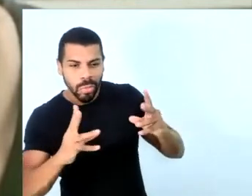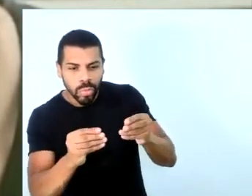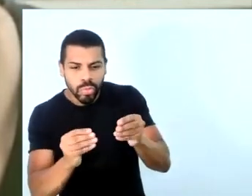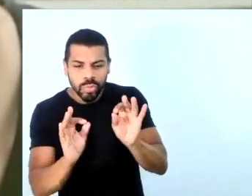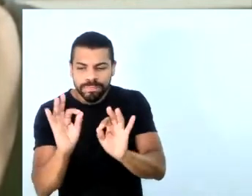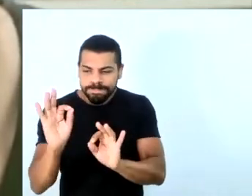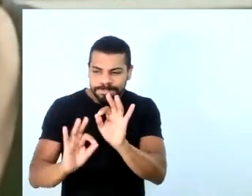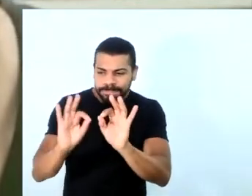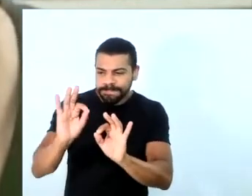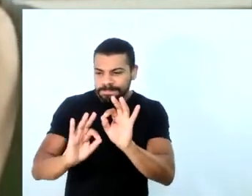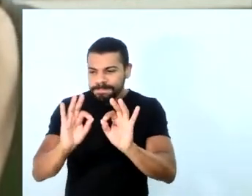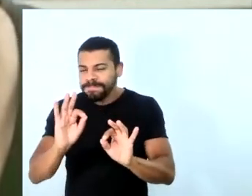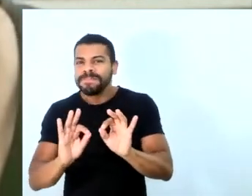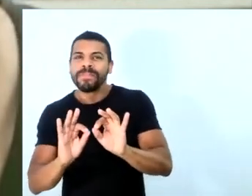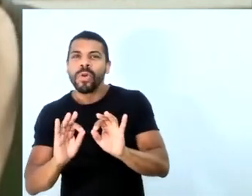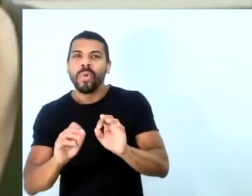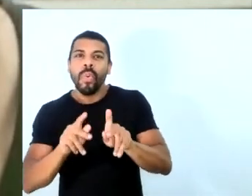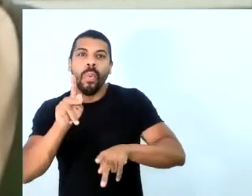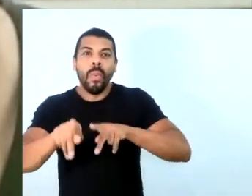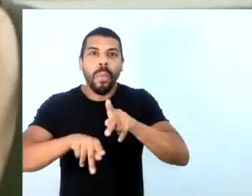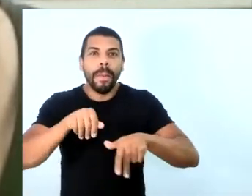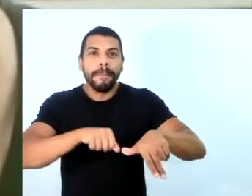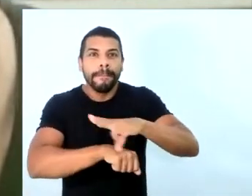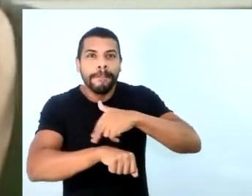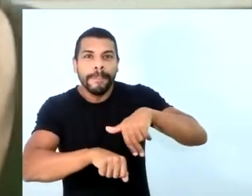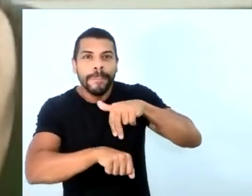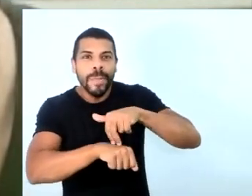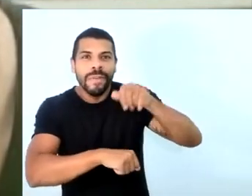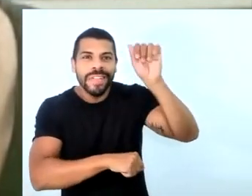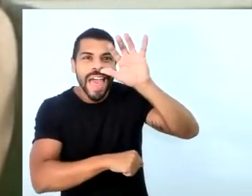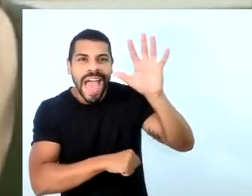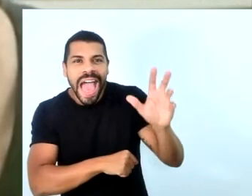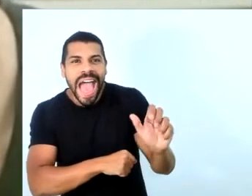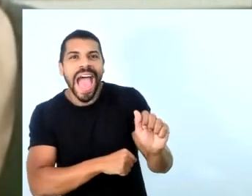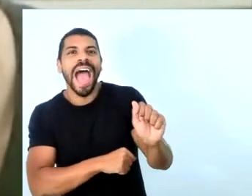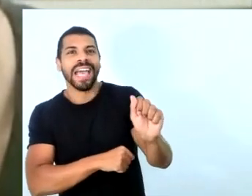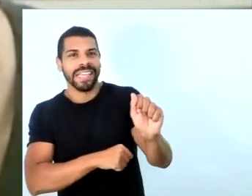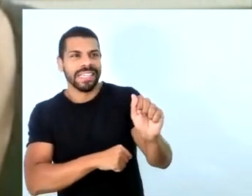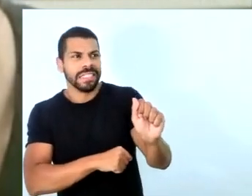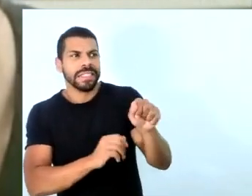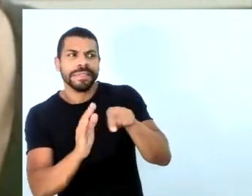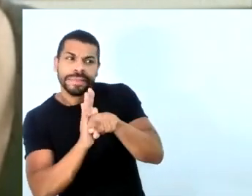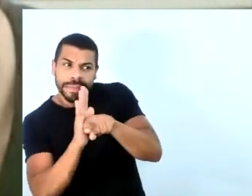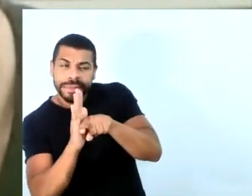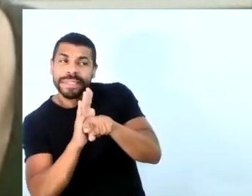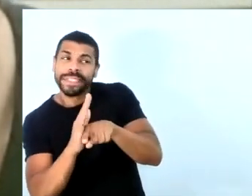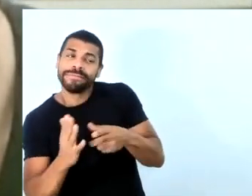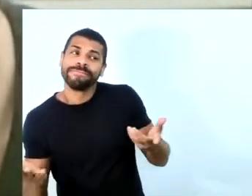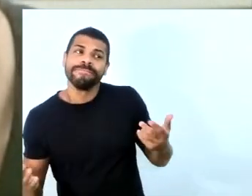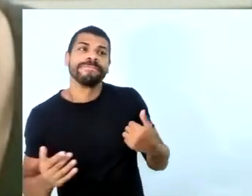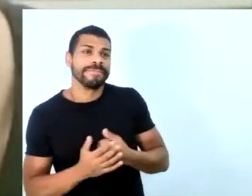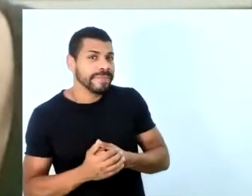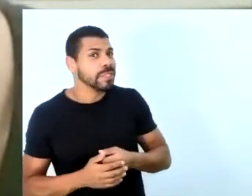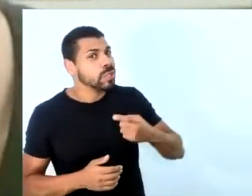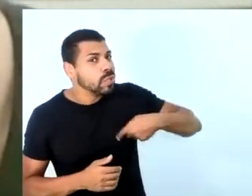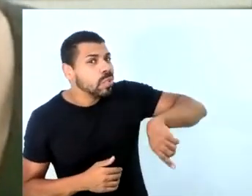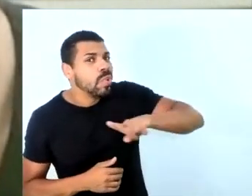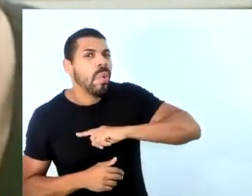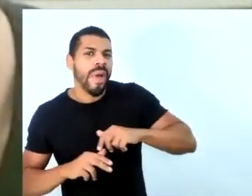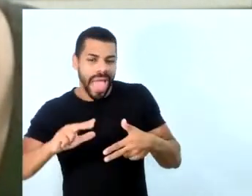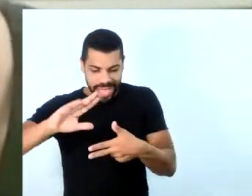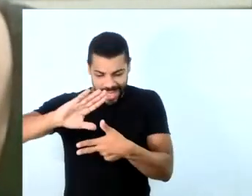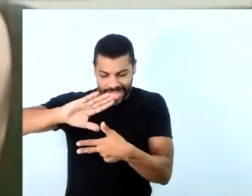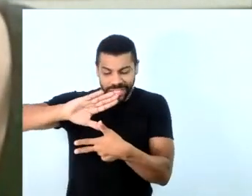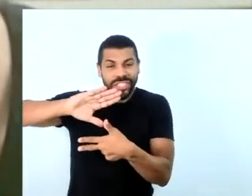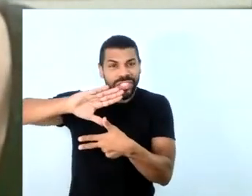todo, né, concebido por uma nação que teoricamente que eu estudei pouco, né? A gente estudou pouco